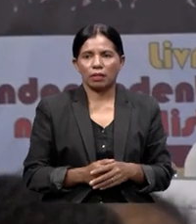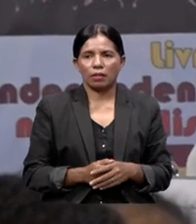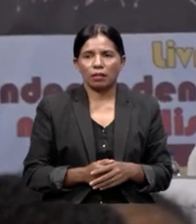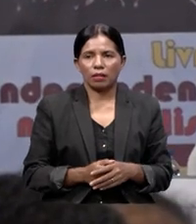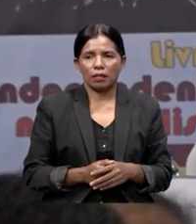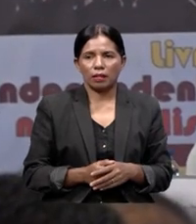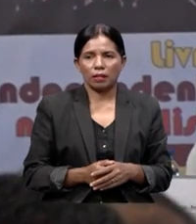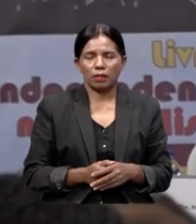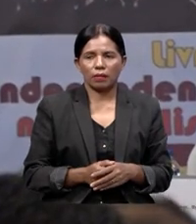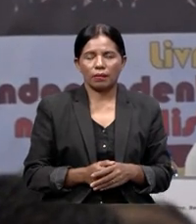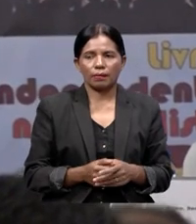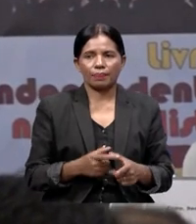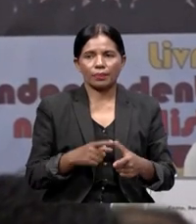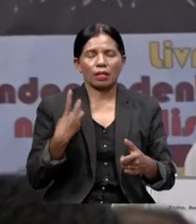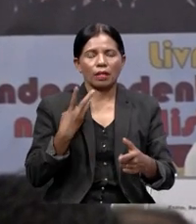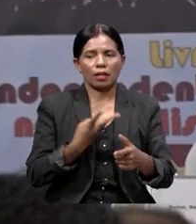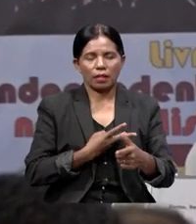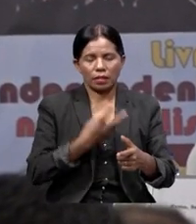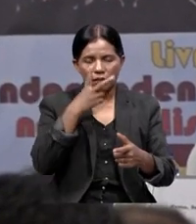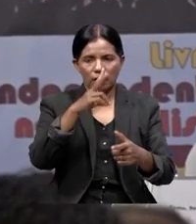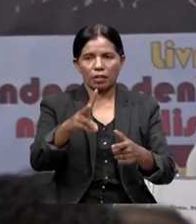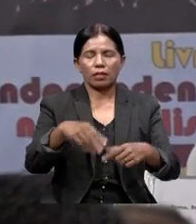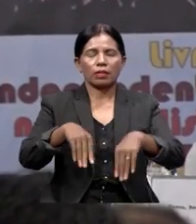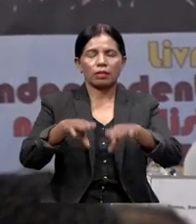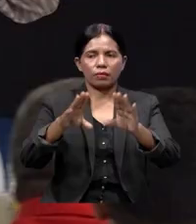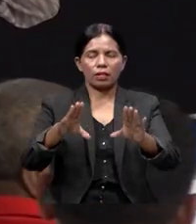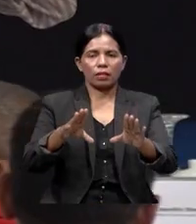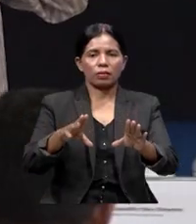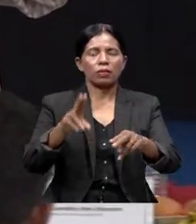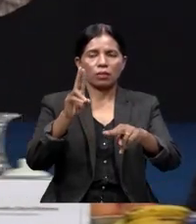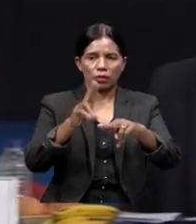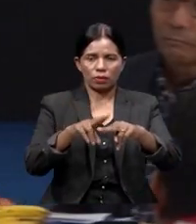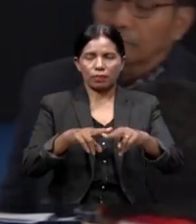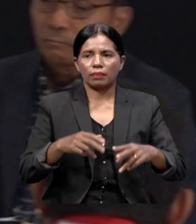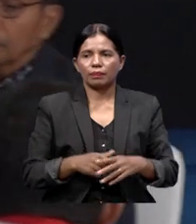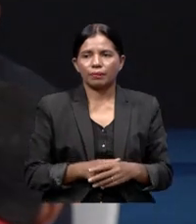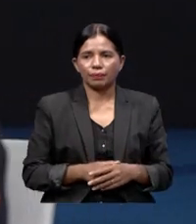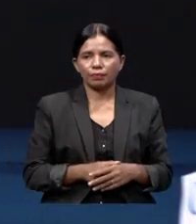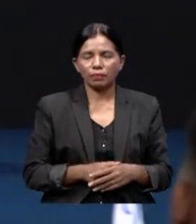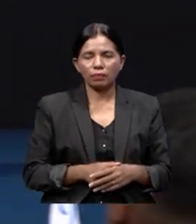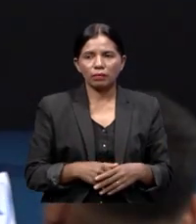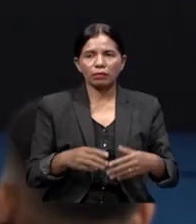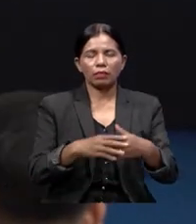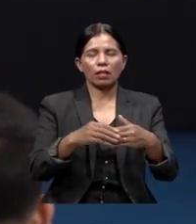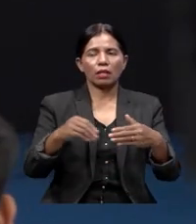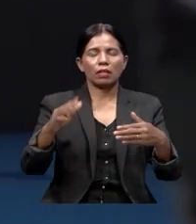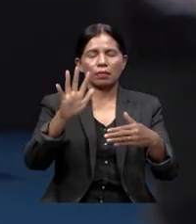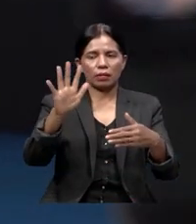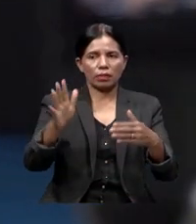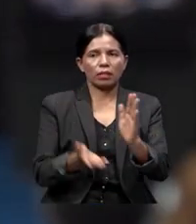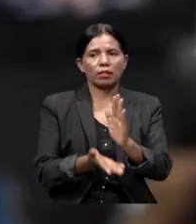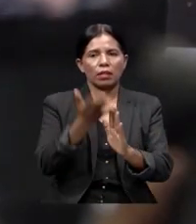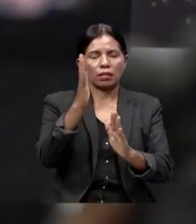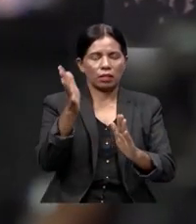Deve. Já aprendi a falar onde tu a ver. 5 dólares, né? Rassai, dou 500 dólares, me